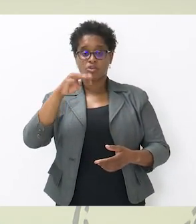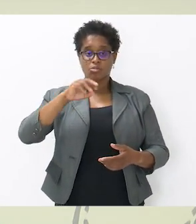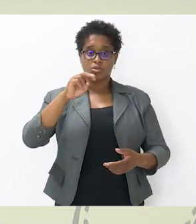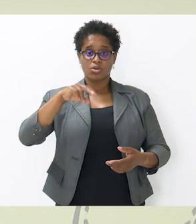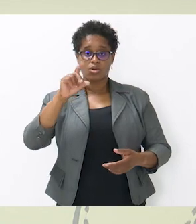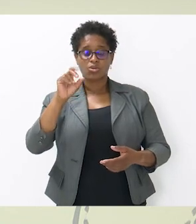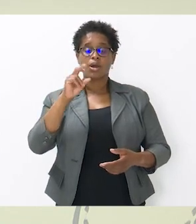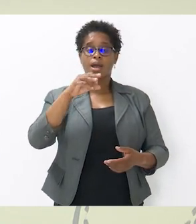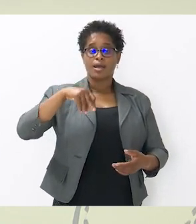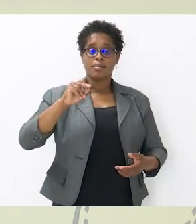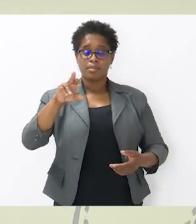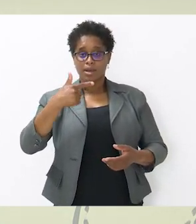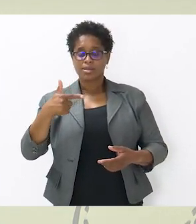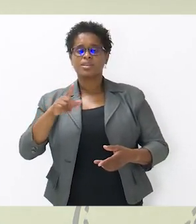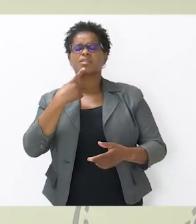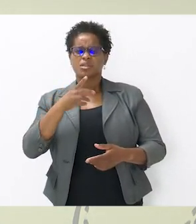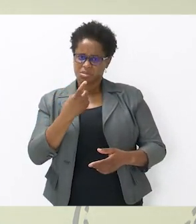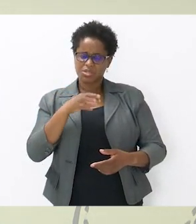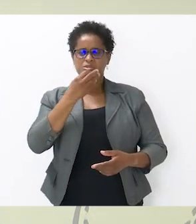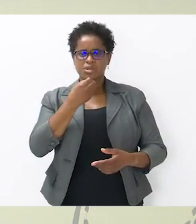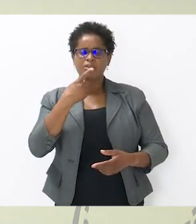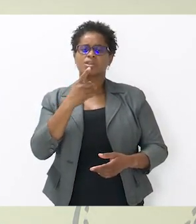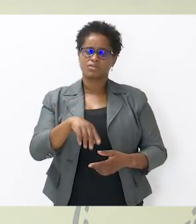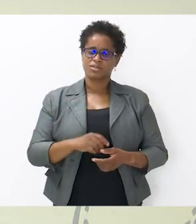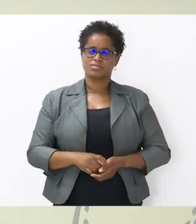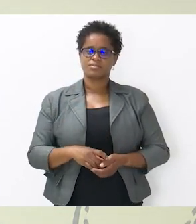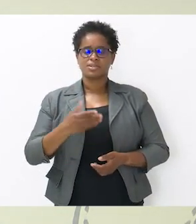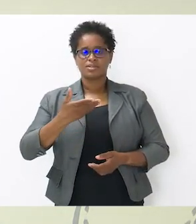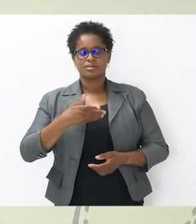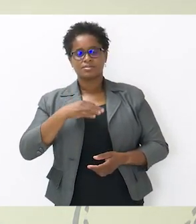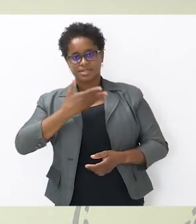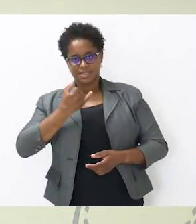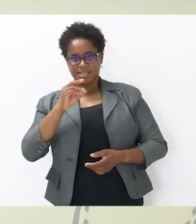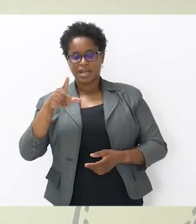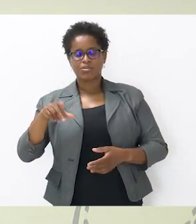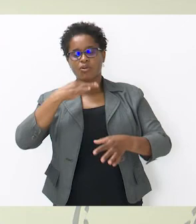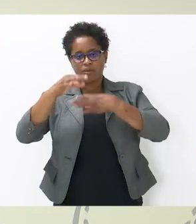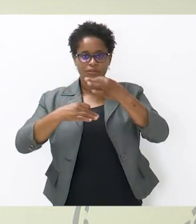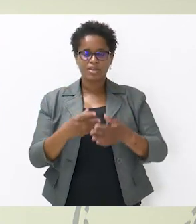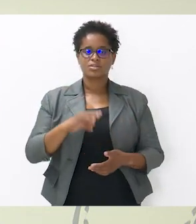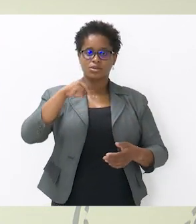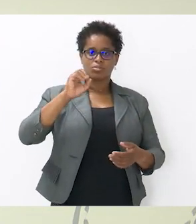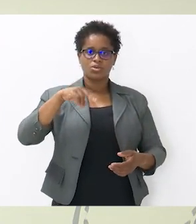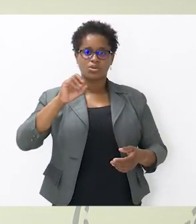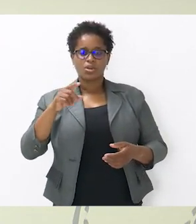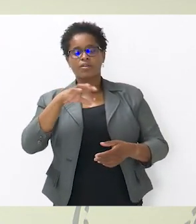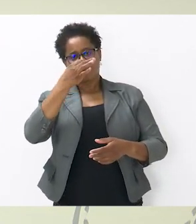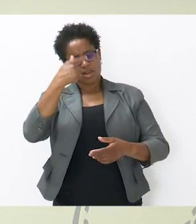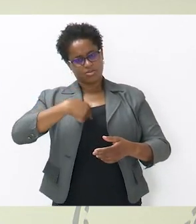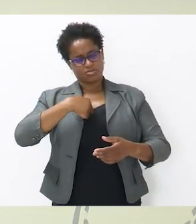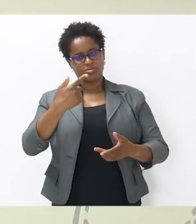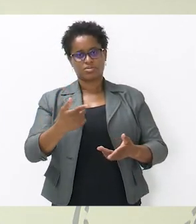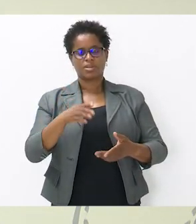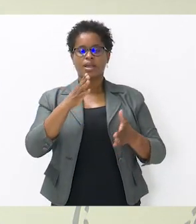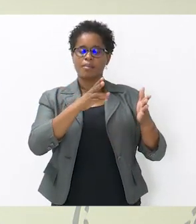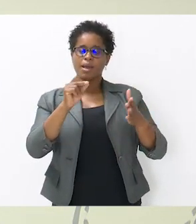à parte. É preciso explicar de novo? Não, diálogo, conversa. Monólogo, falar consigo mesmo. A parte,